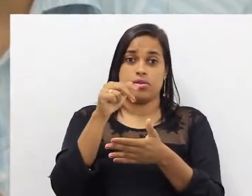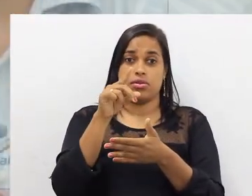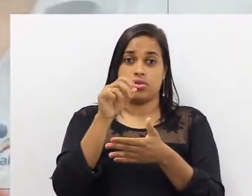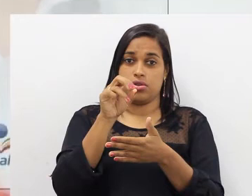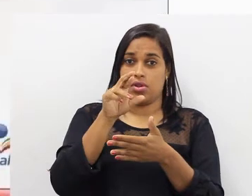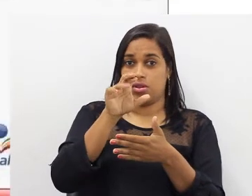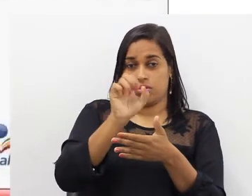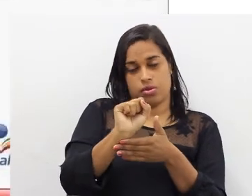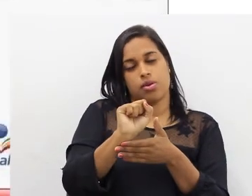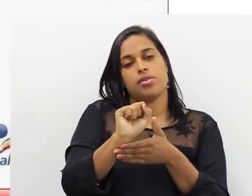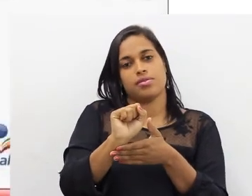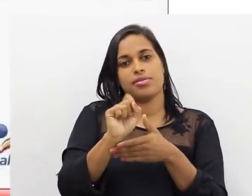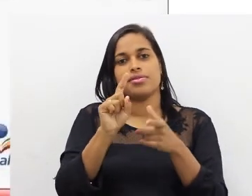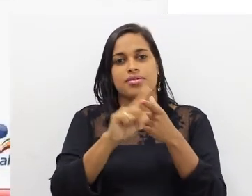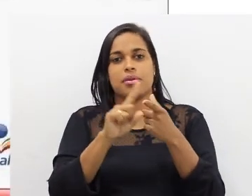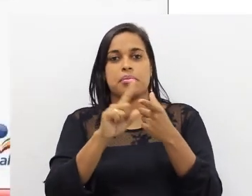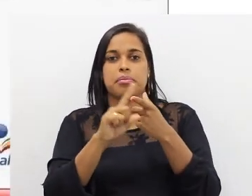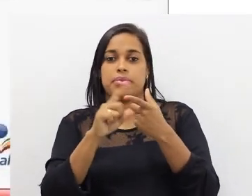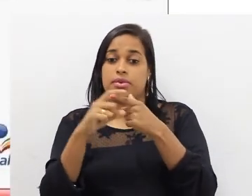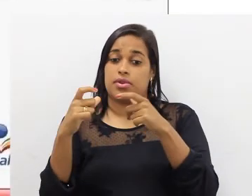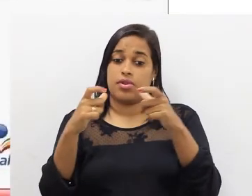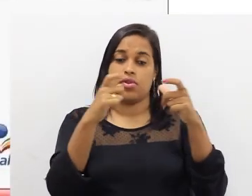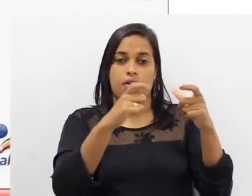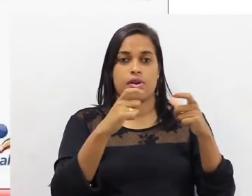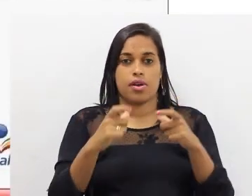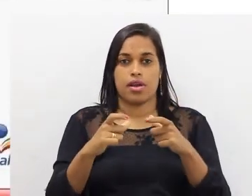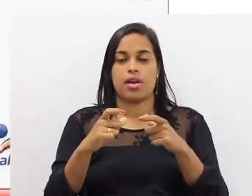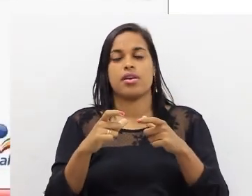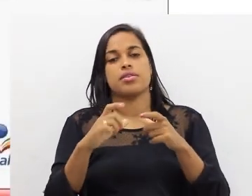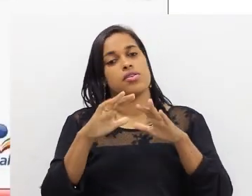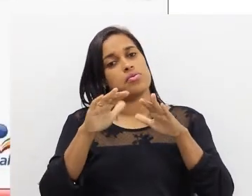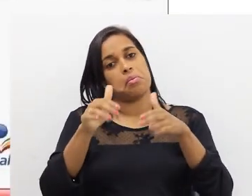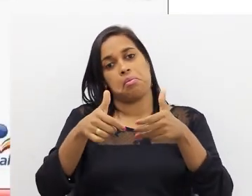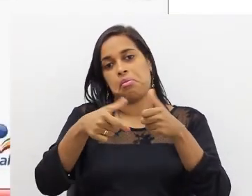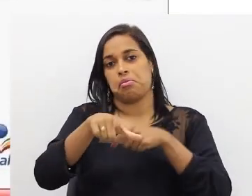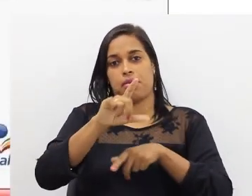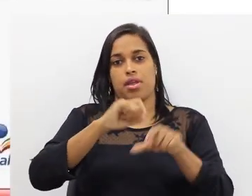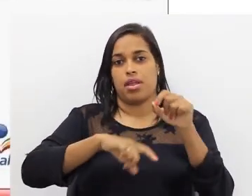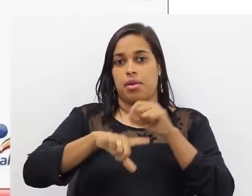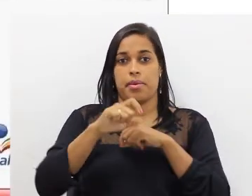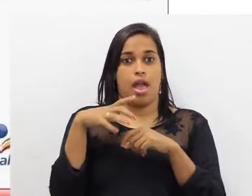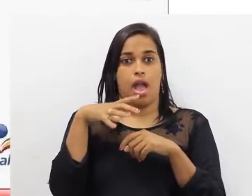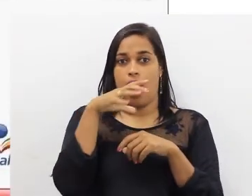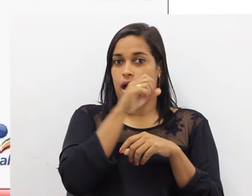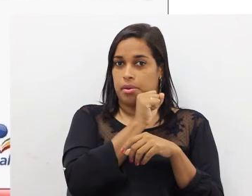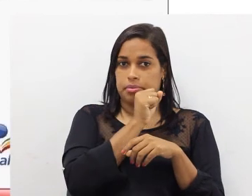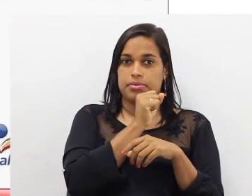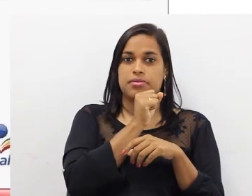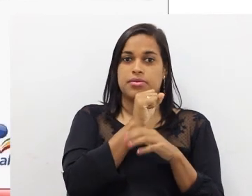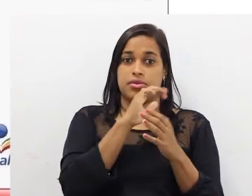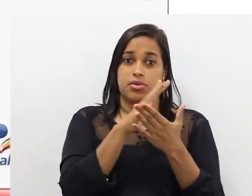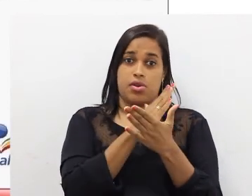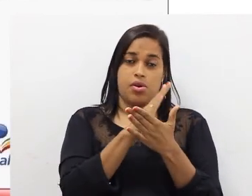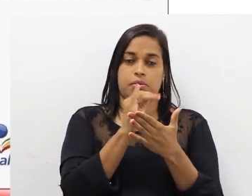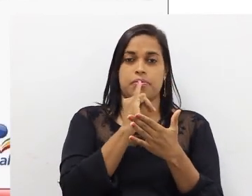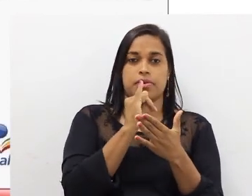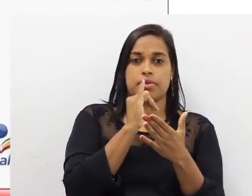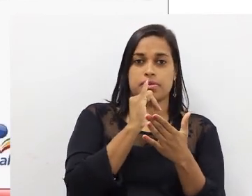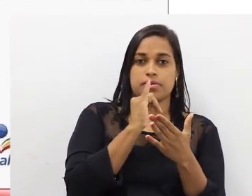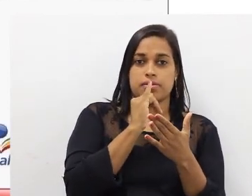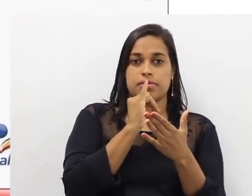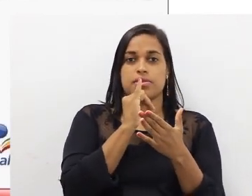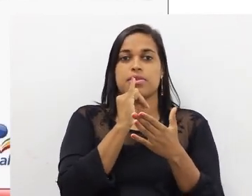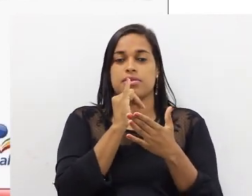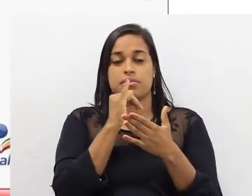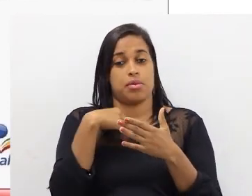nas redes locais, nas redes metropolitanas, e eles escolhem o melhor tráfego, o tráfego mais rápido. Às vezes, no engarrafamento, o caminho mais